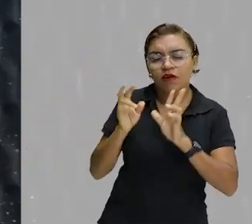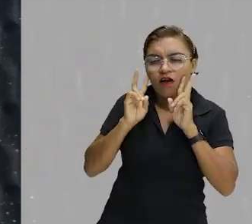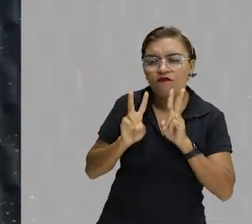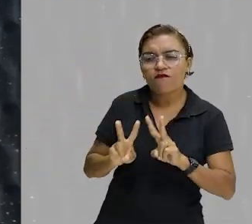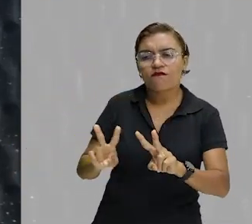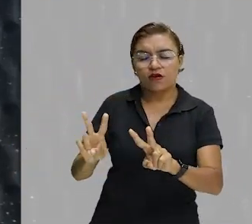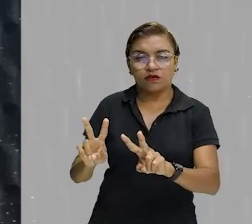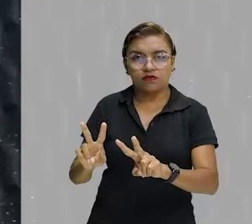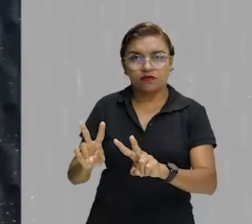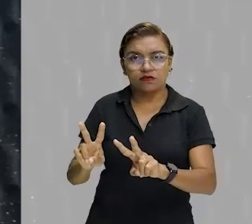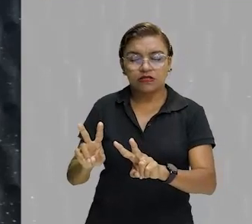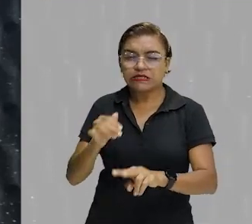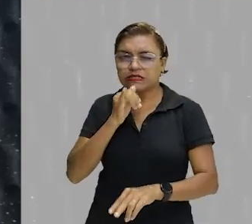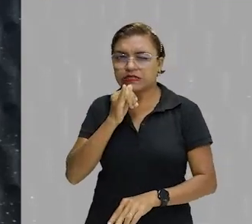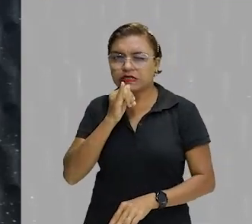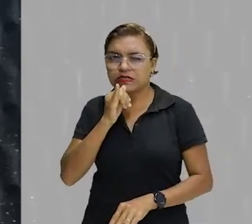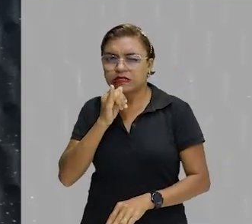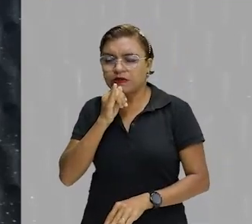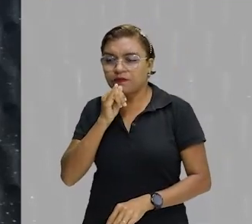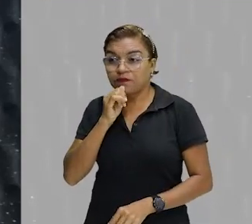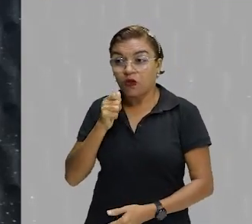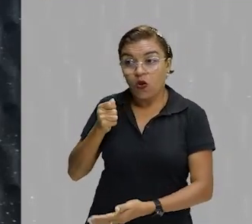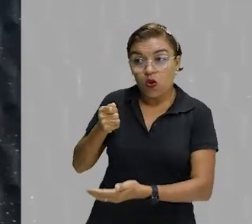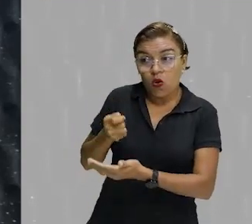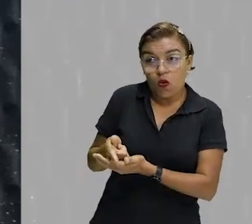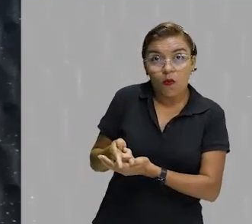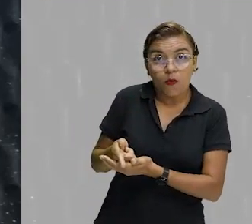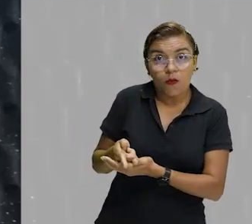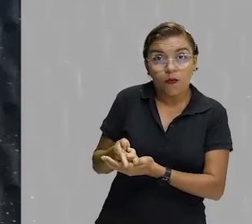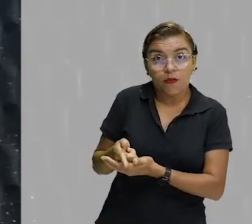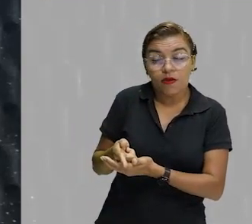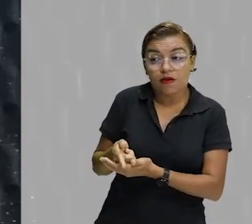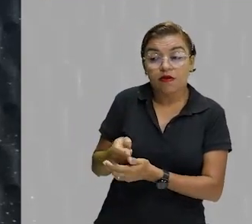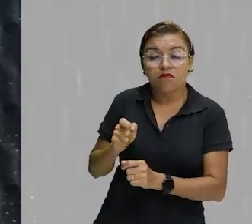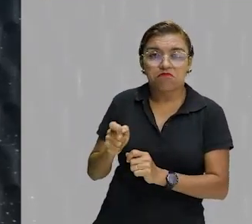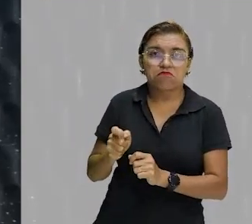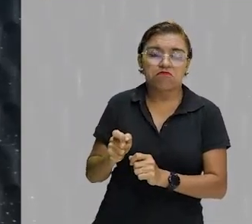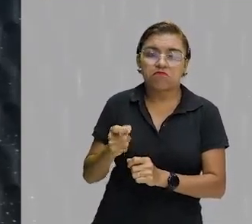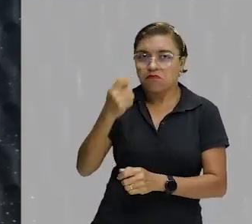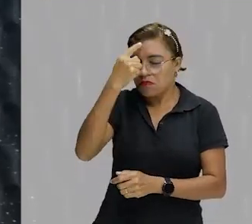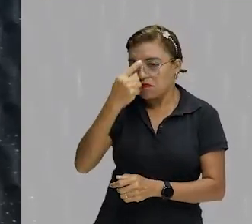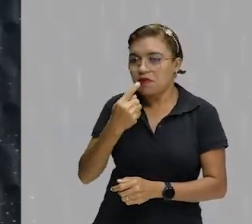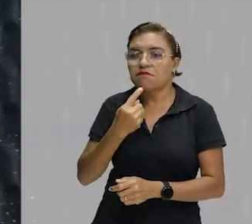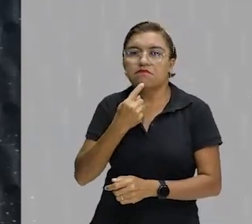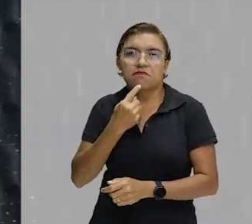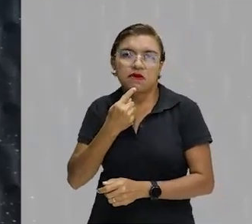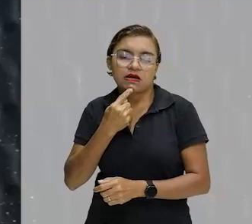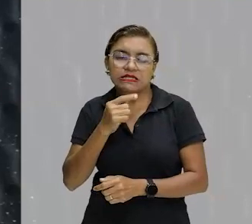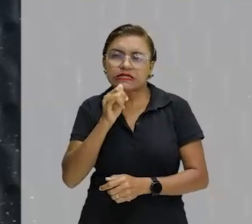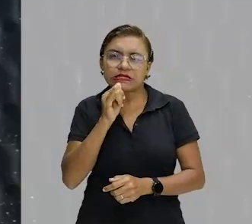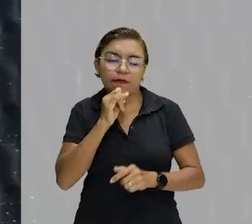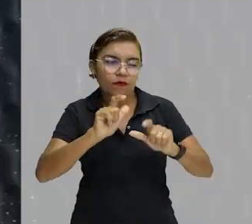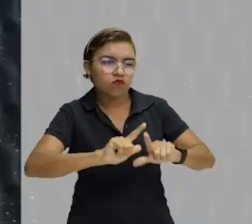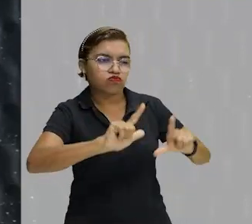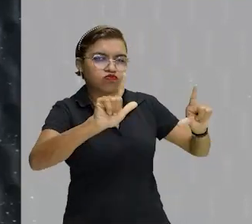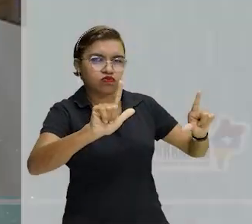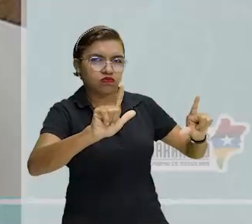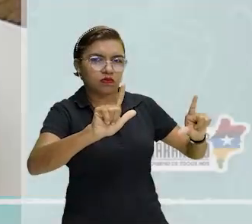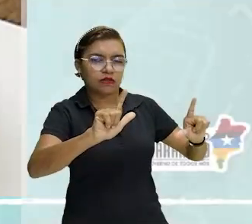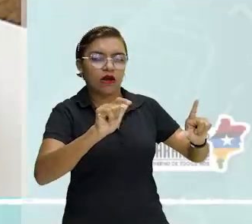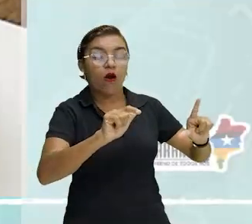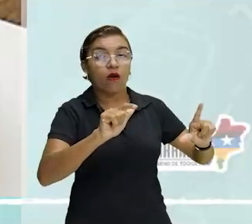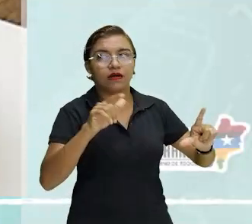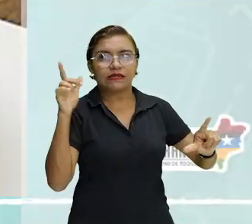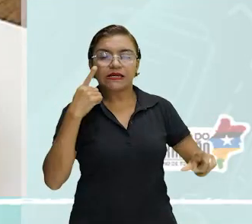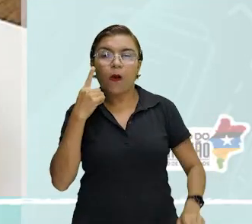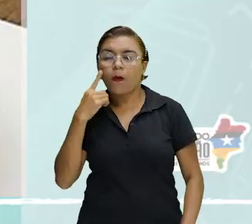vendo? Eu não posso comprar uma imagem pela primeira visão. Eu não posso simplesmente pegar uma imagem da internet, como é o caso